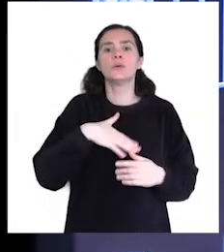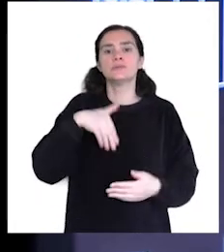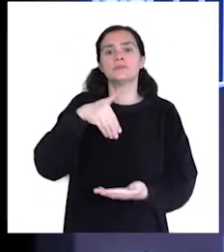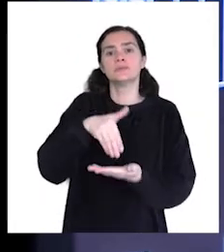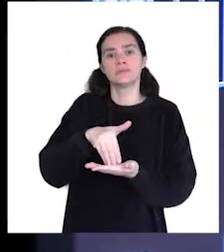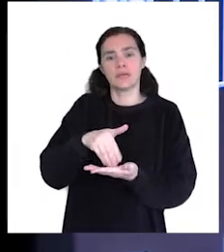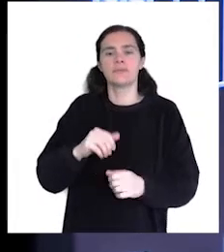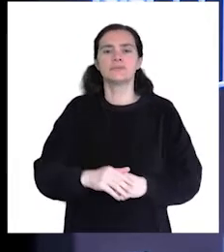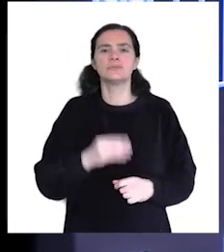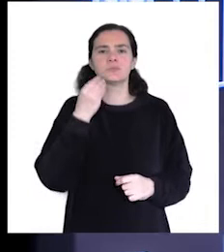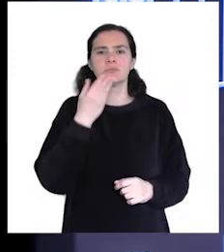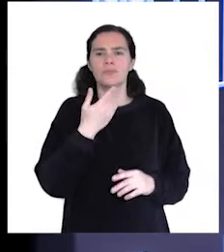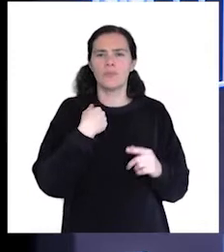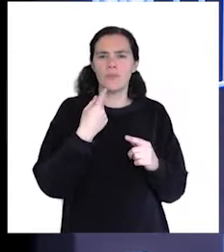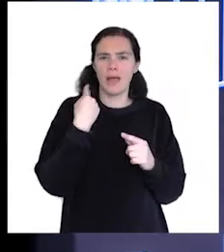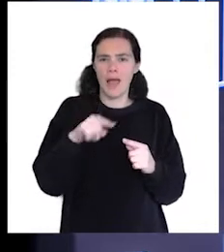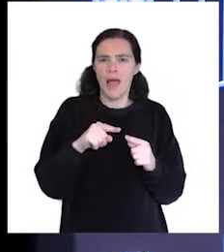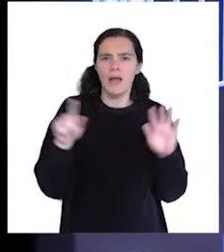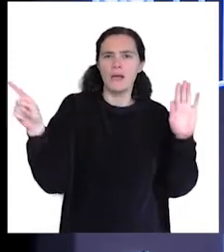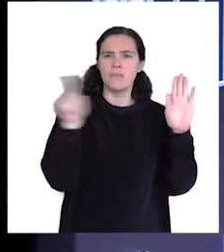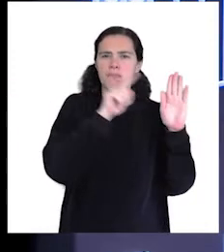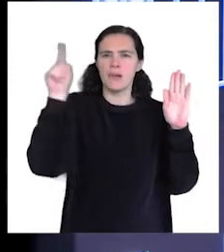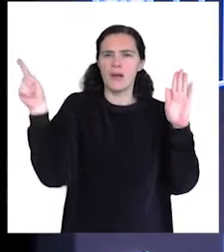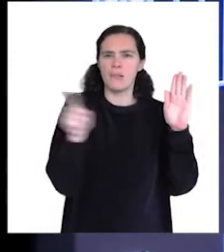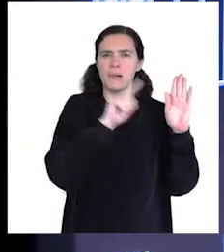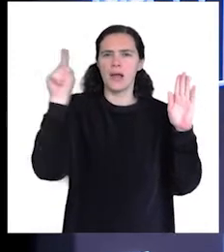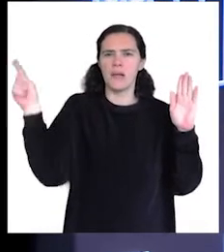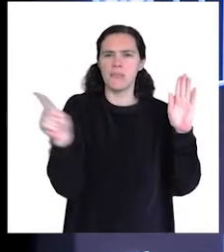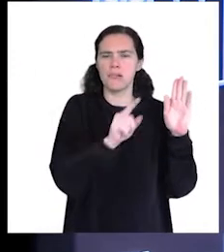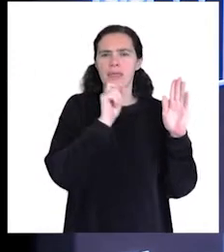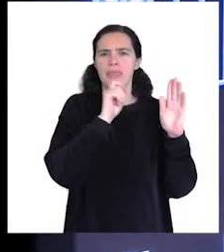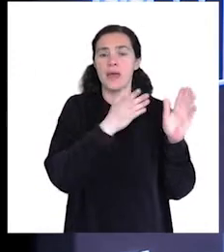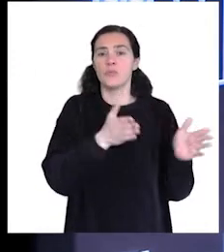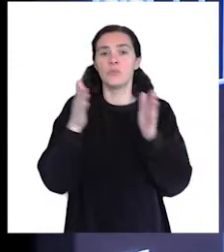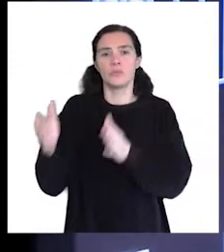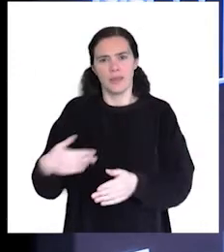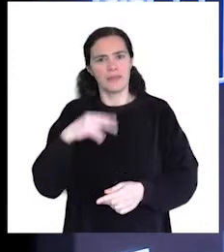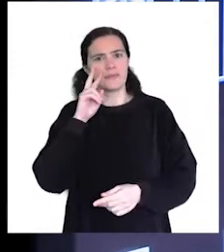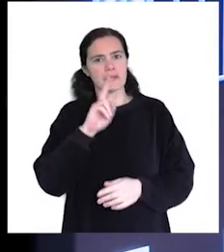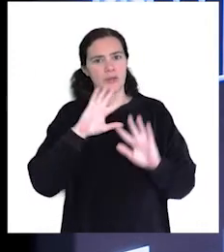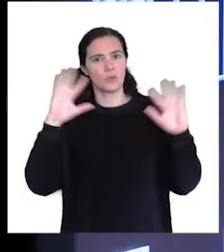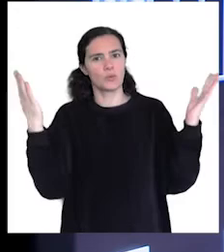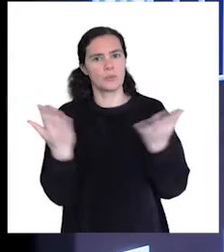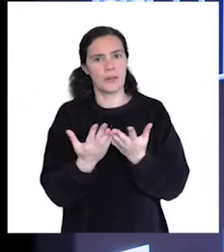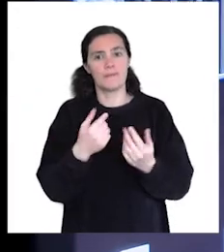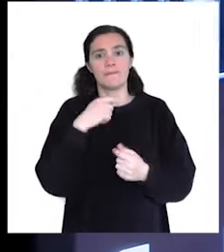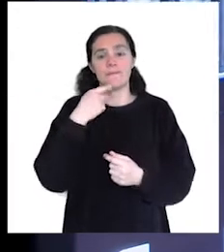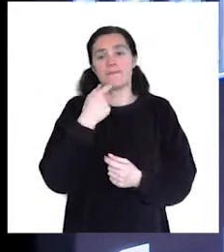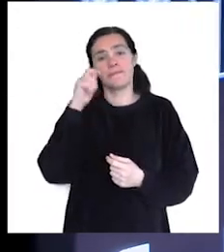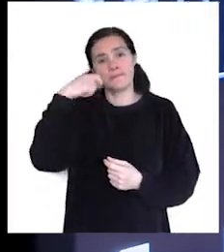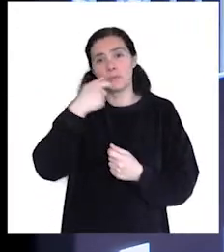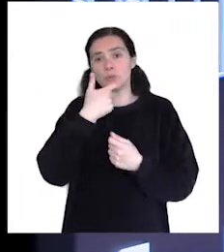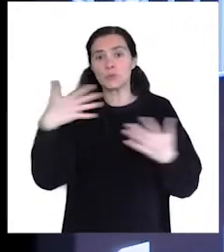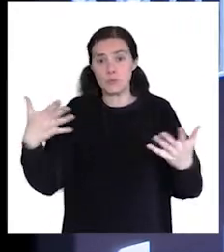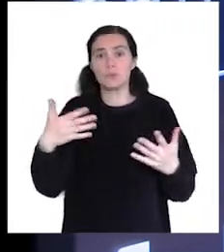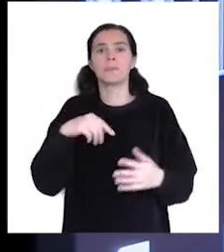Serralves, nomeadamente através deste painel interativo, que nos permite ter, por um lado, uma visão global de toda a filmografia